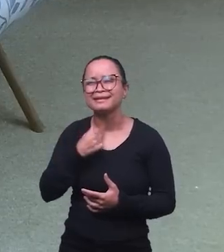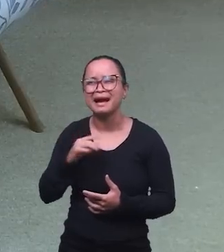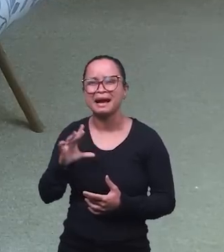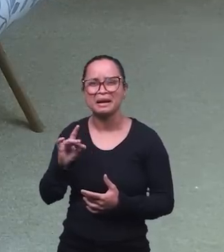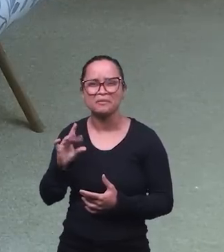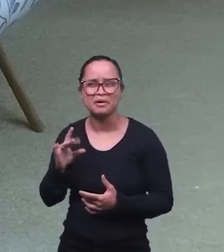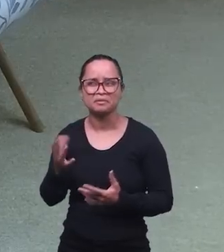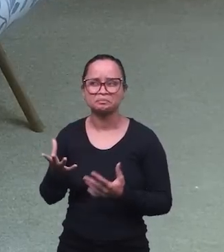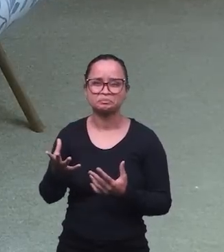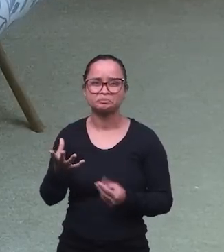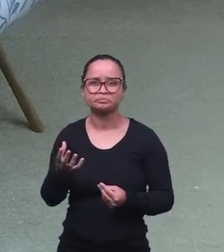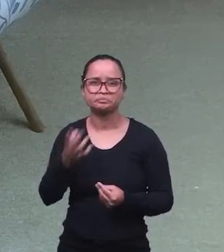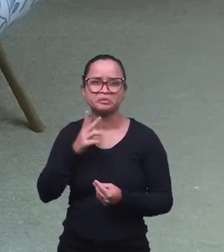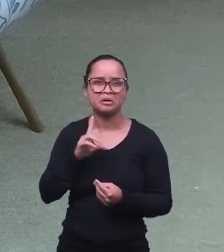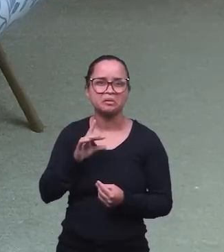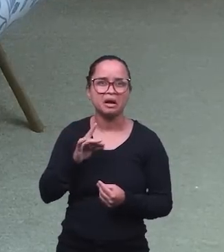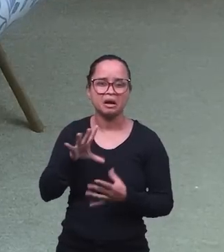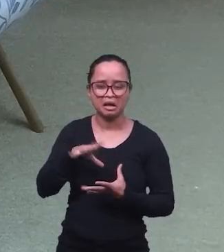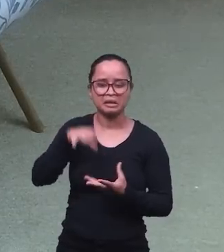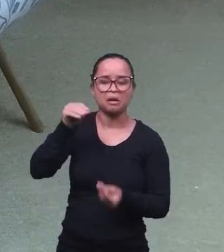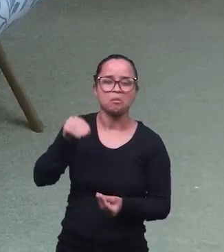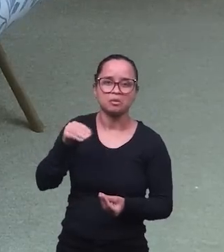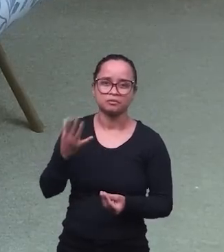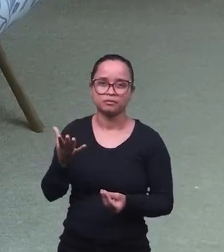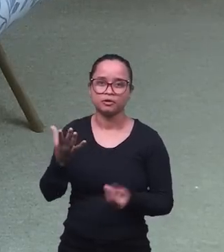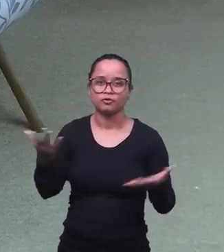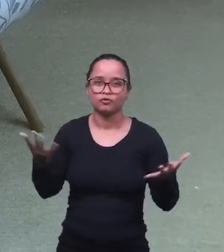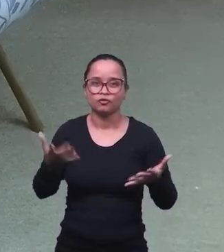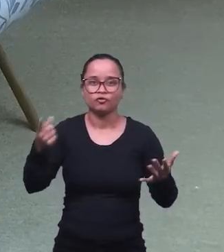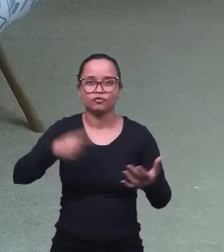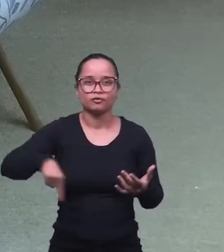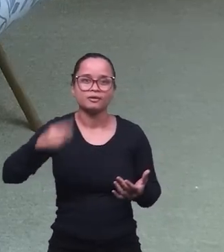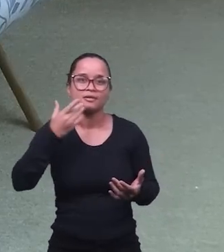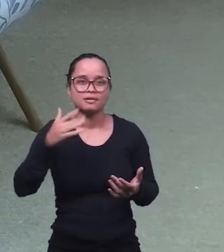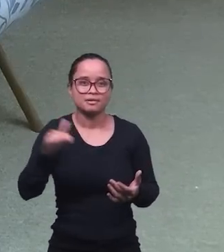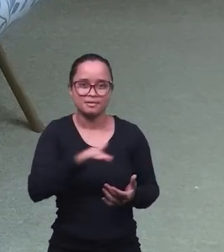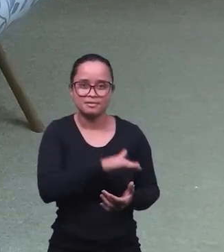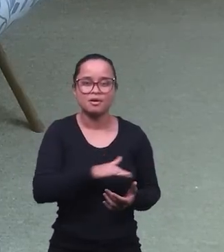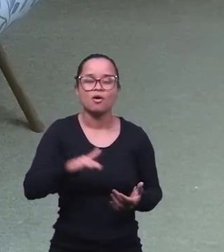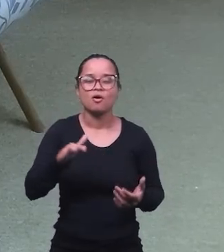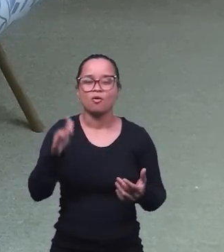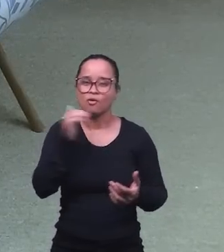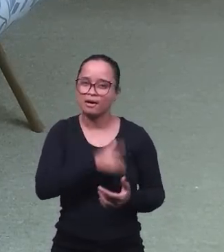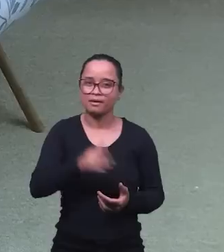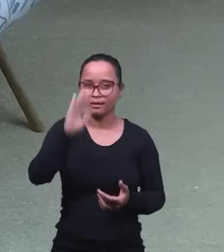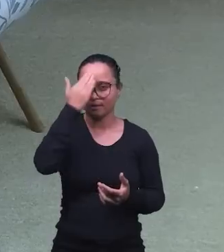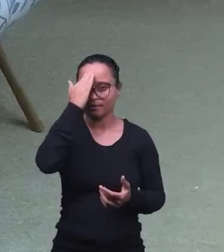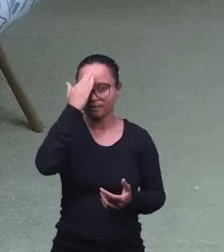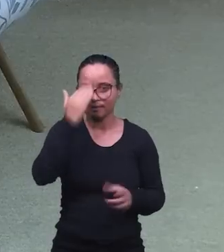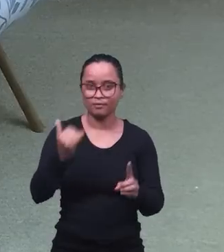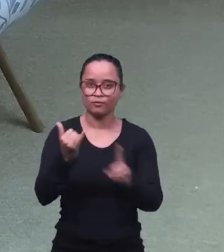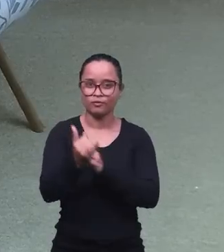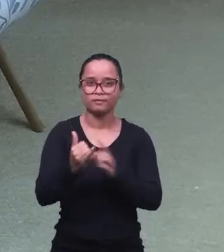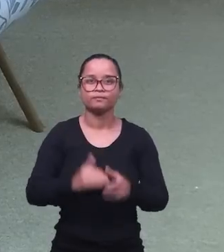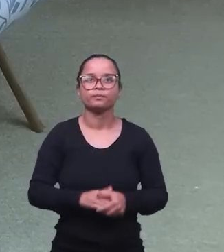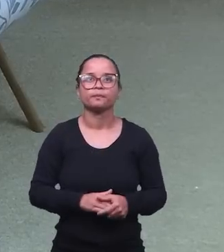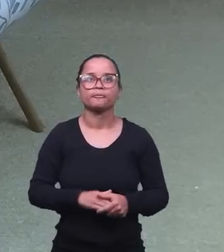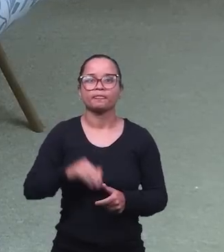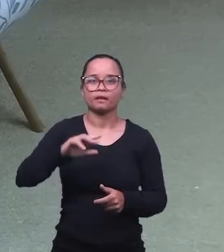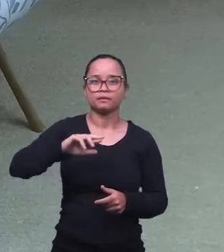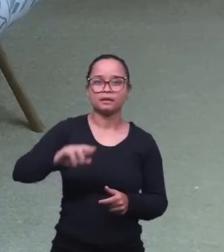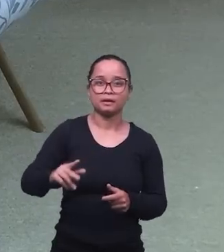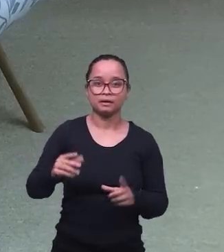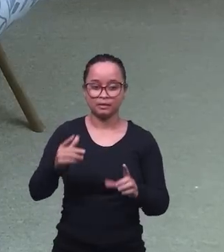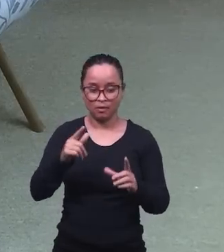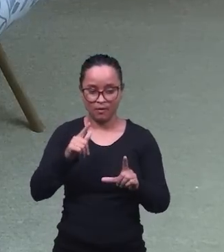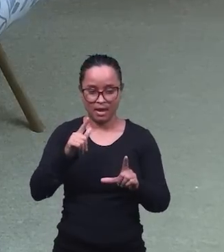dessa água que ia saciar a sede da sua alma. E hoje as nossas crianças conseguem ter essa compreensão, a compreensão do profético, né?